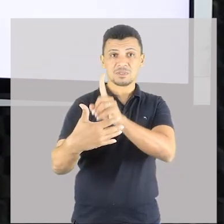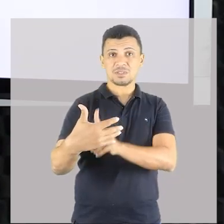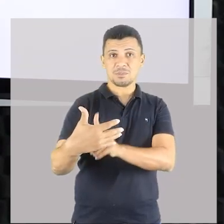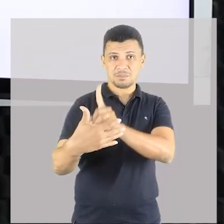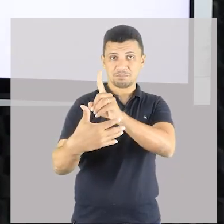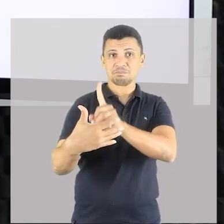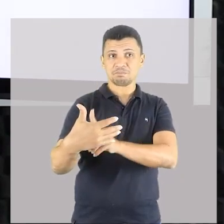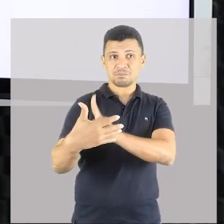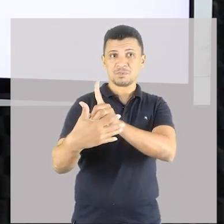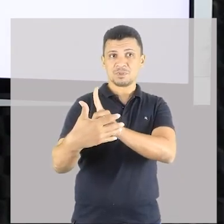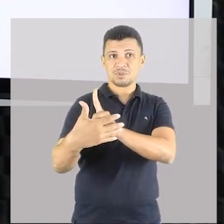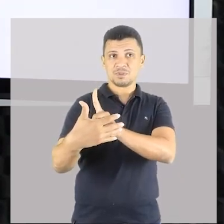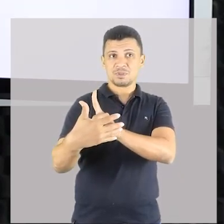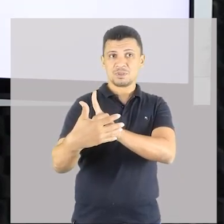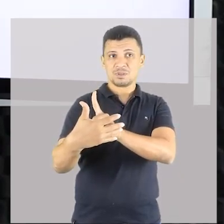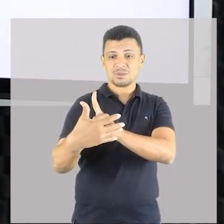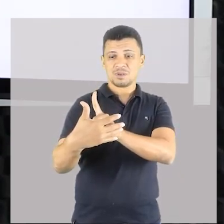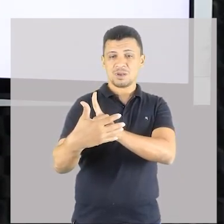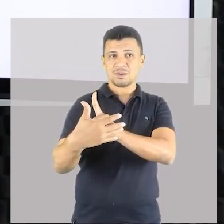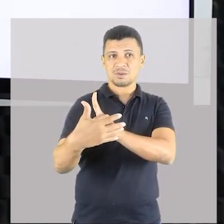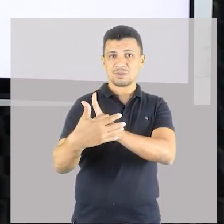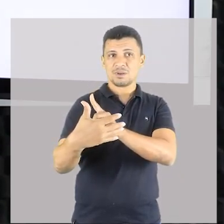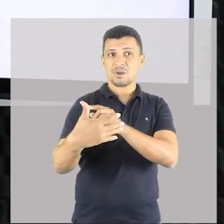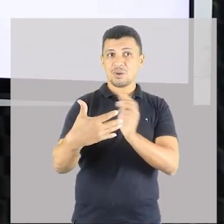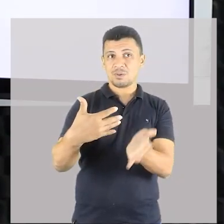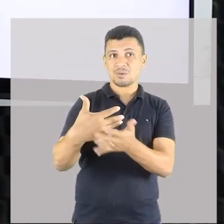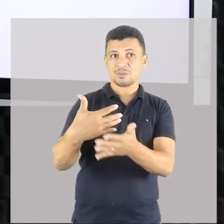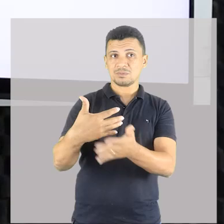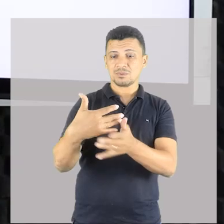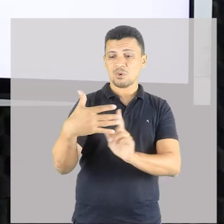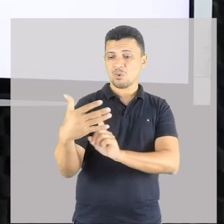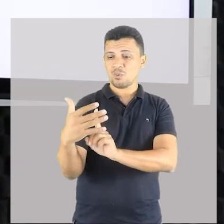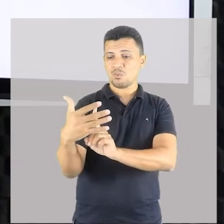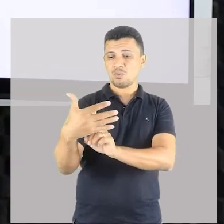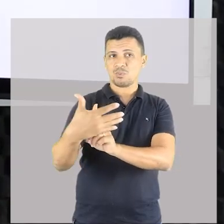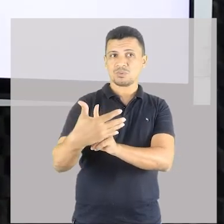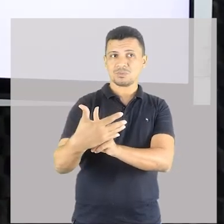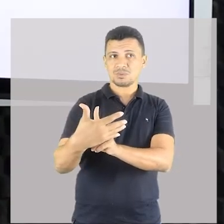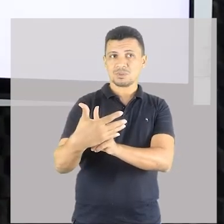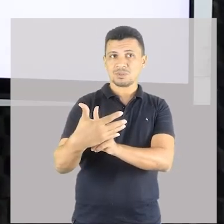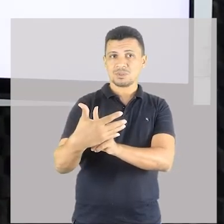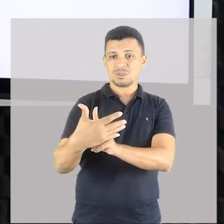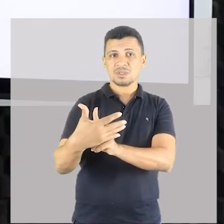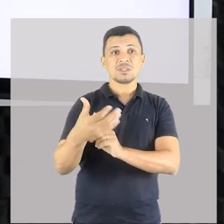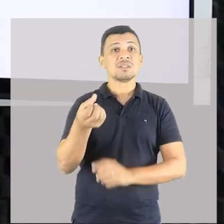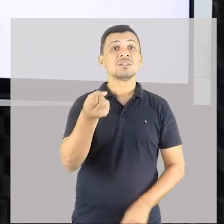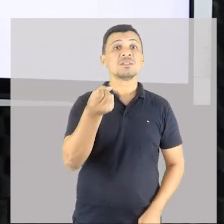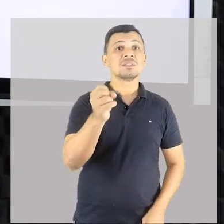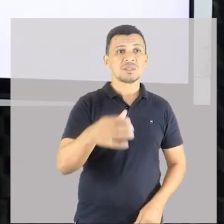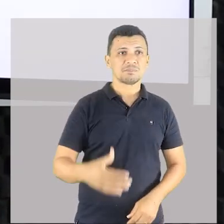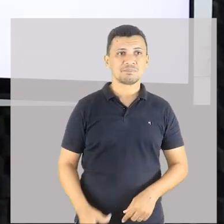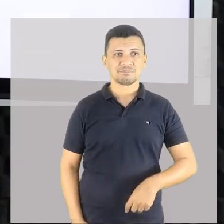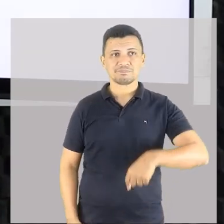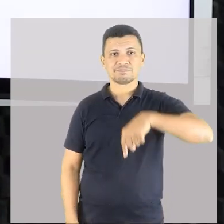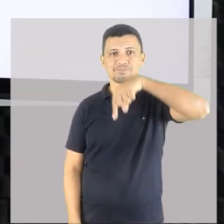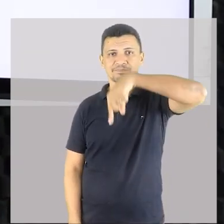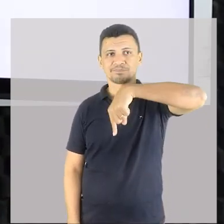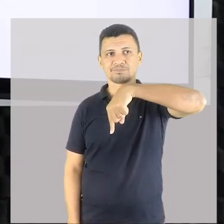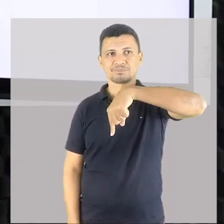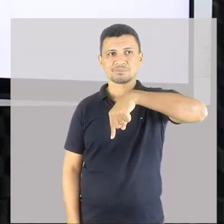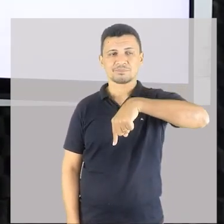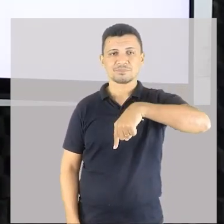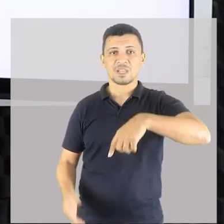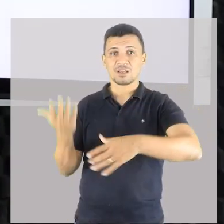o campo vai ter esse sentido, ó. Ó a regra da mão direita, ó, fechando a mão. Se a corrente estiver para baixo, ó, polegar no sentido...